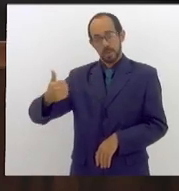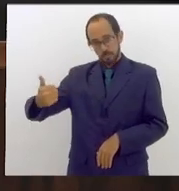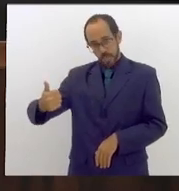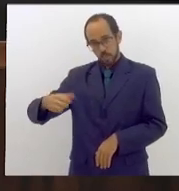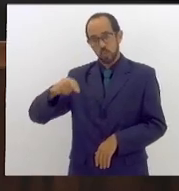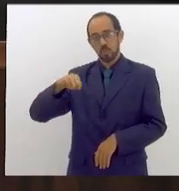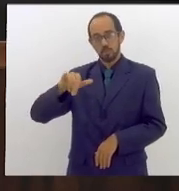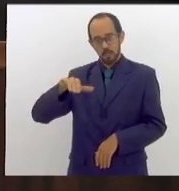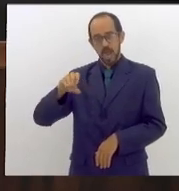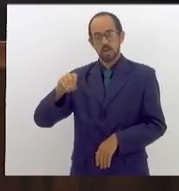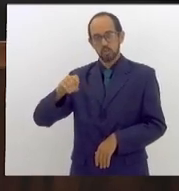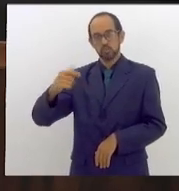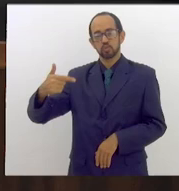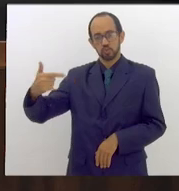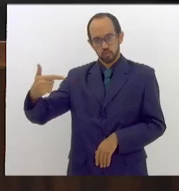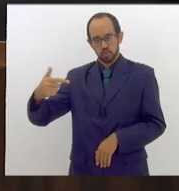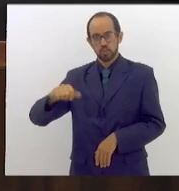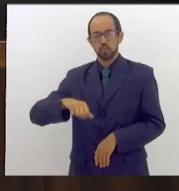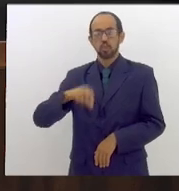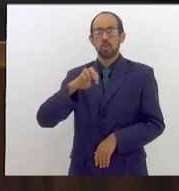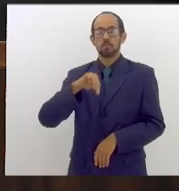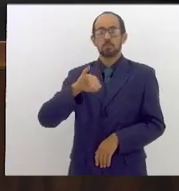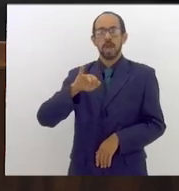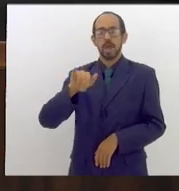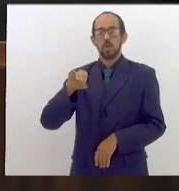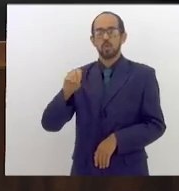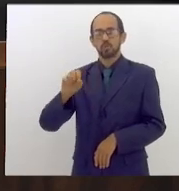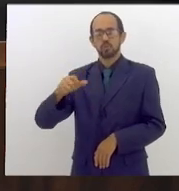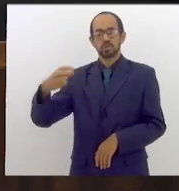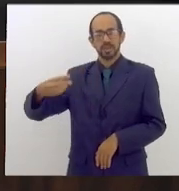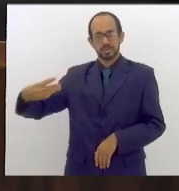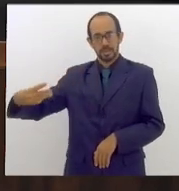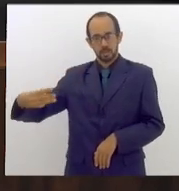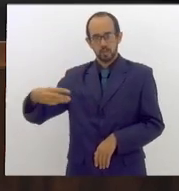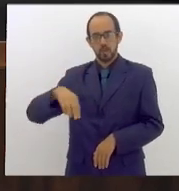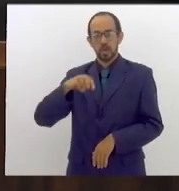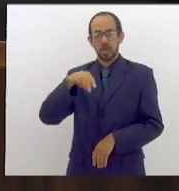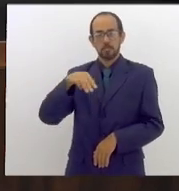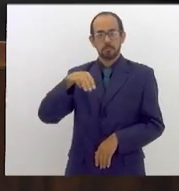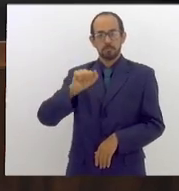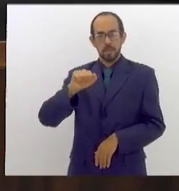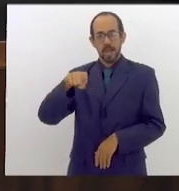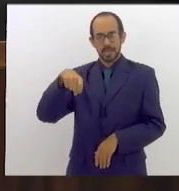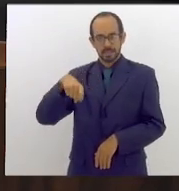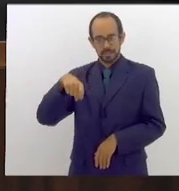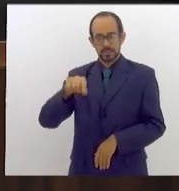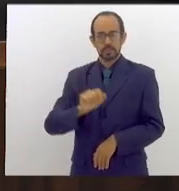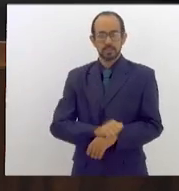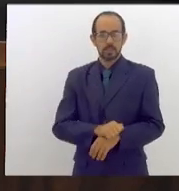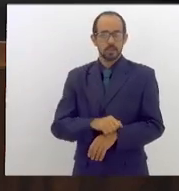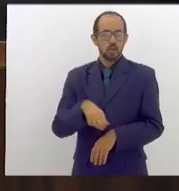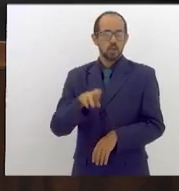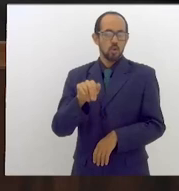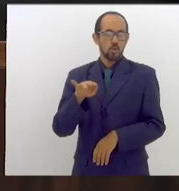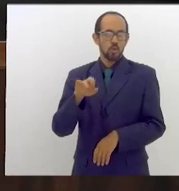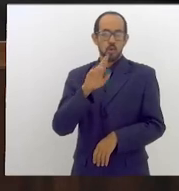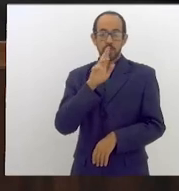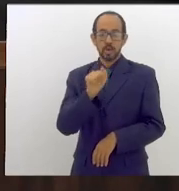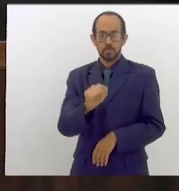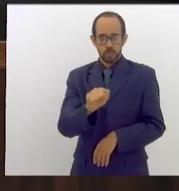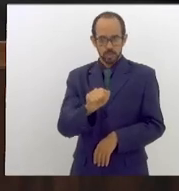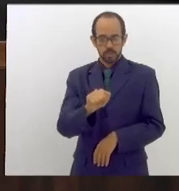Presidente vai votar do Marcos Vinícius Deputado Max Lemos Deputado Rodrigo Amorim